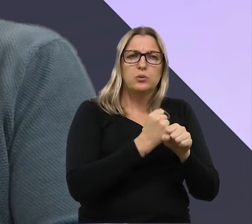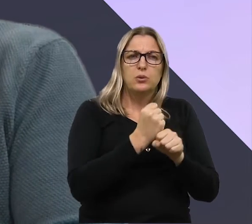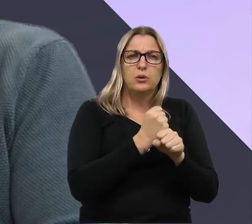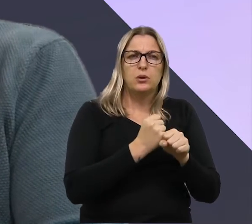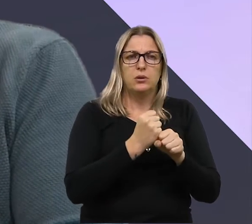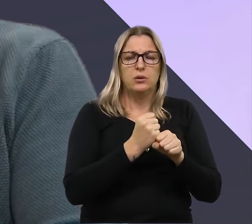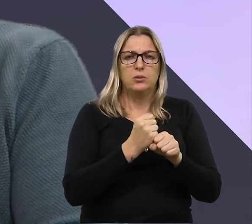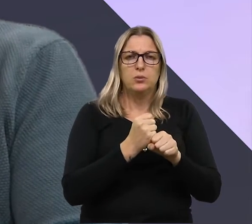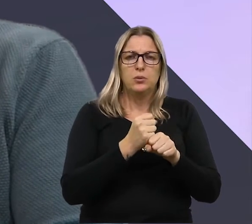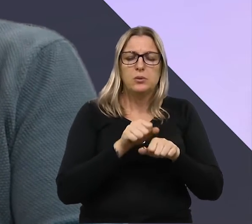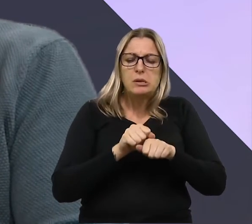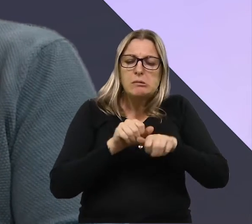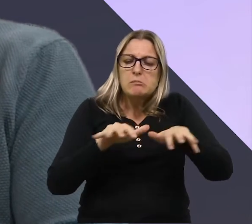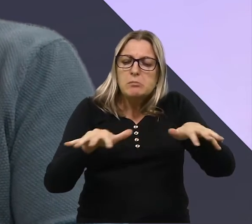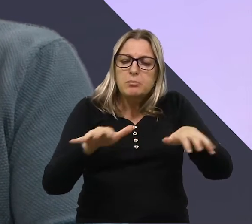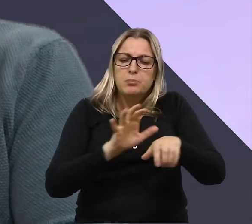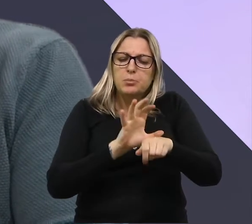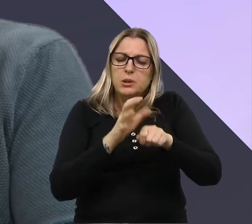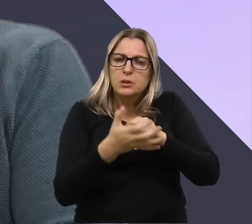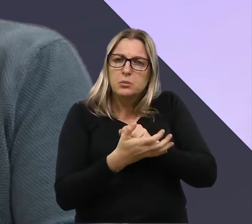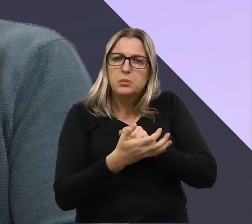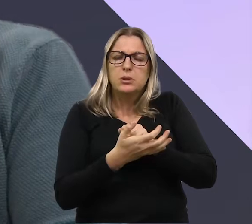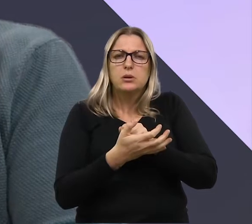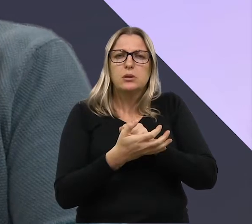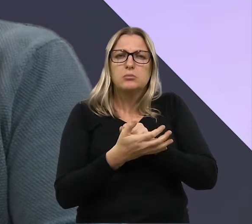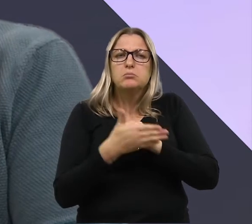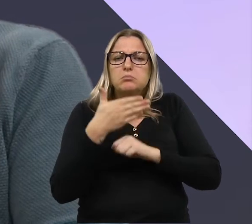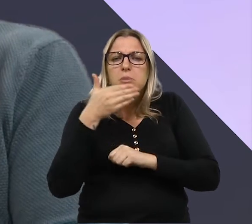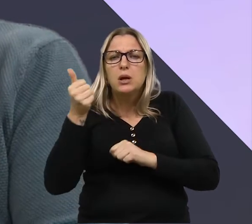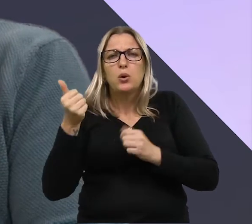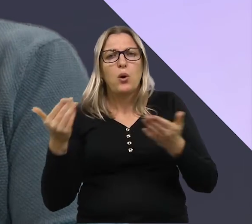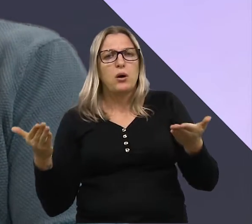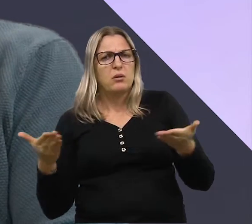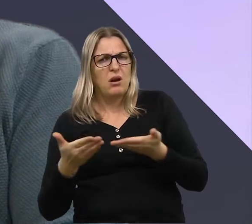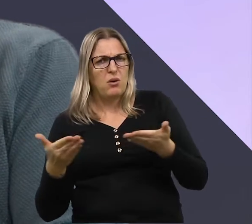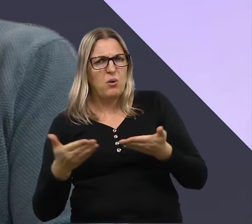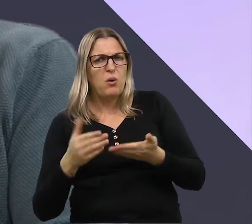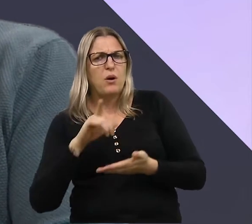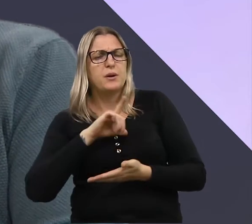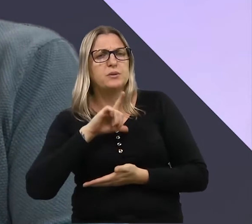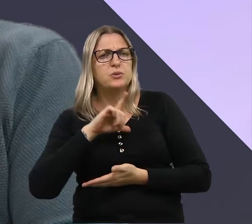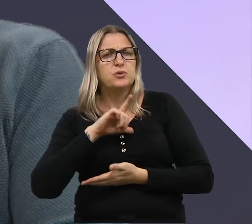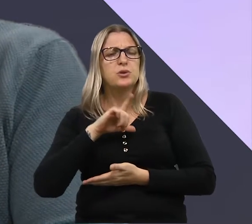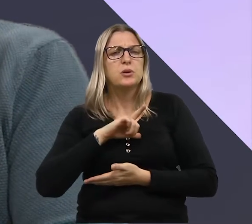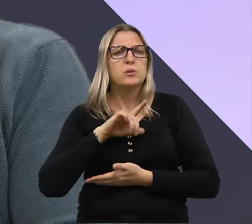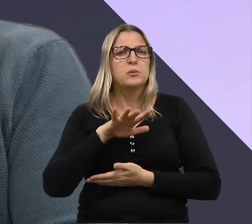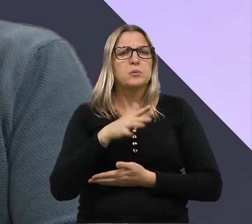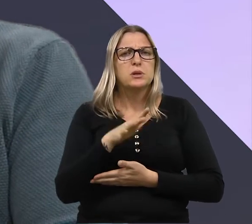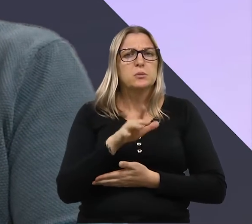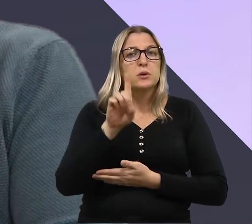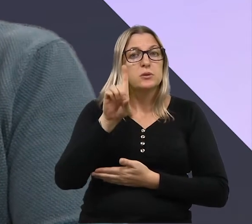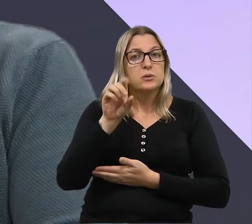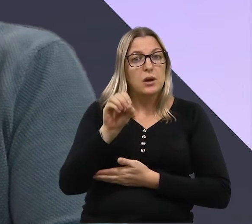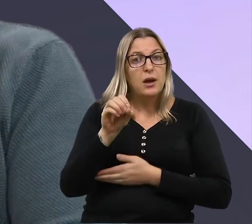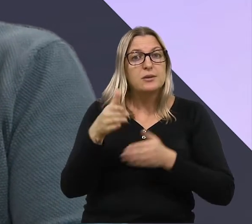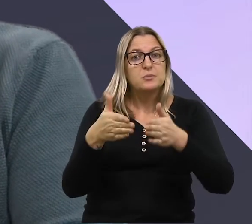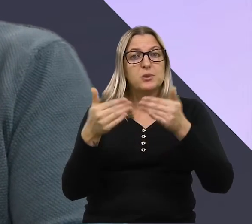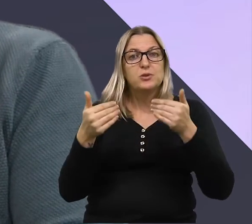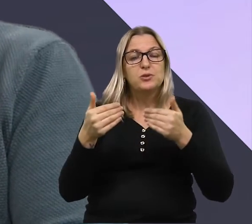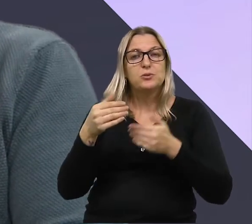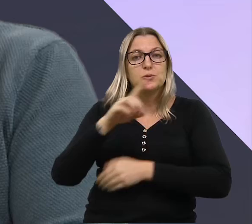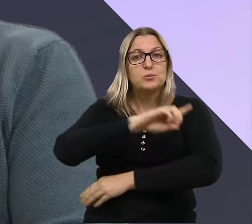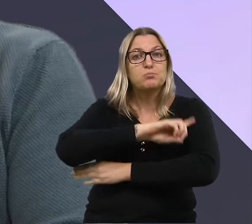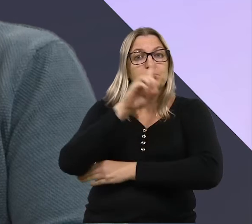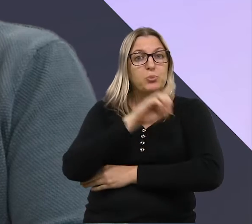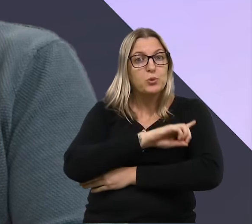pandemia ela estava no estágio mais fracos com relação agora nós temos a em torno na Secretaria de dez solicitações por